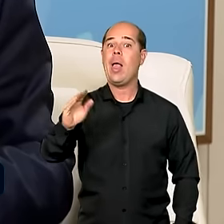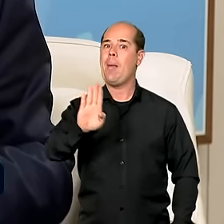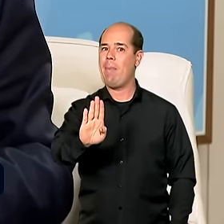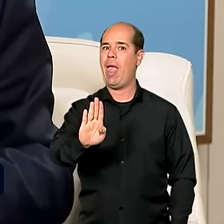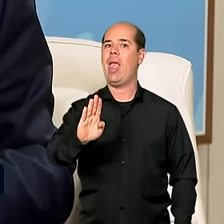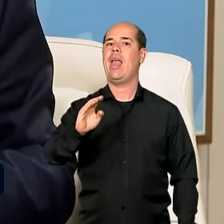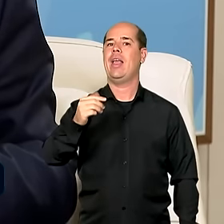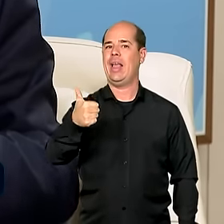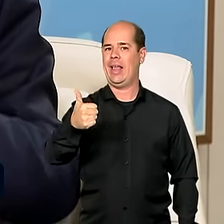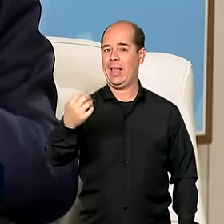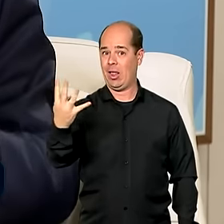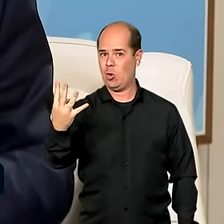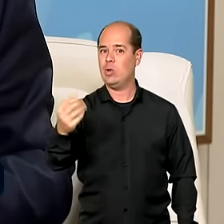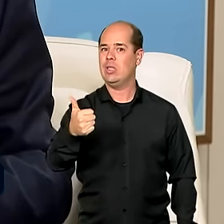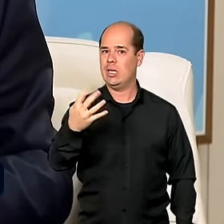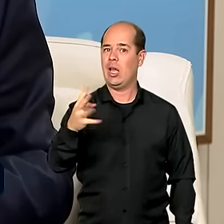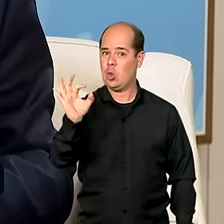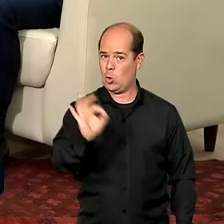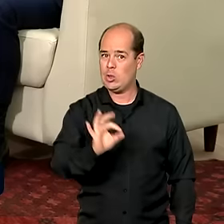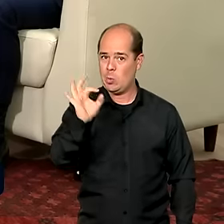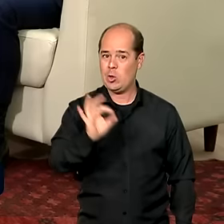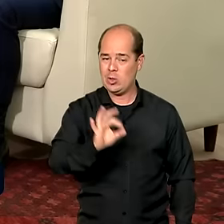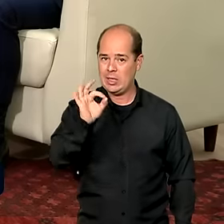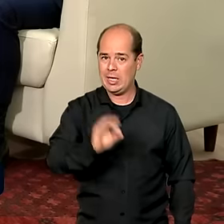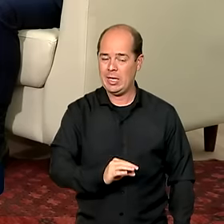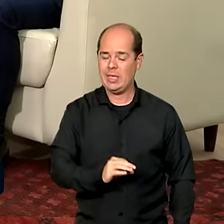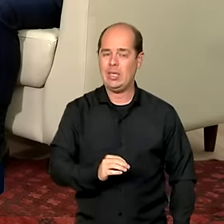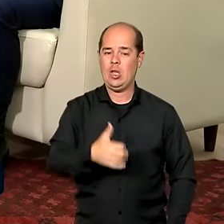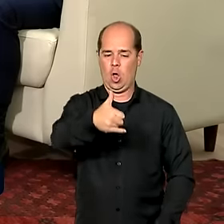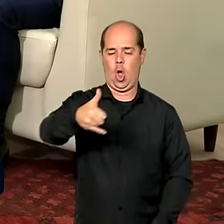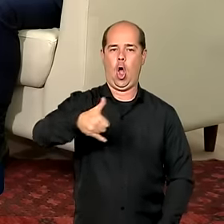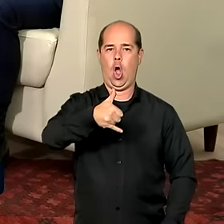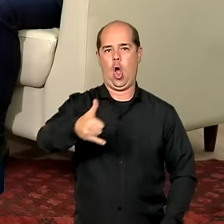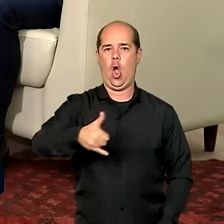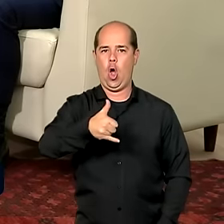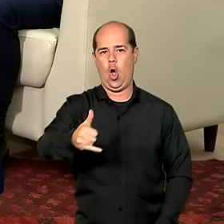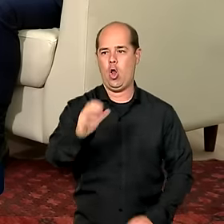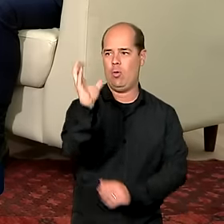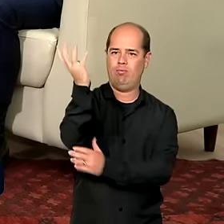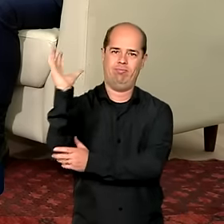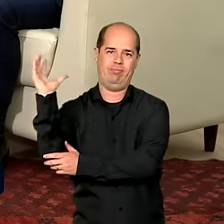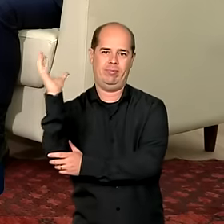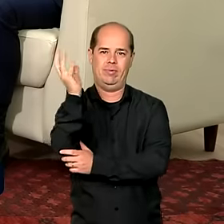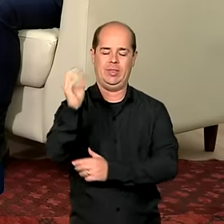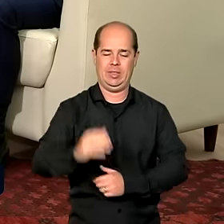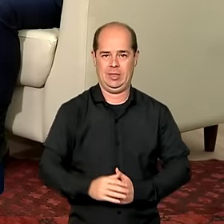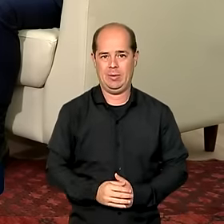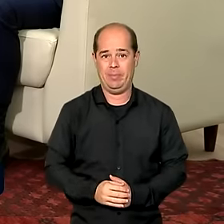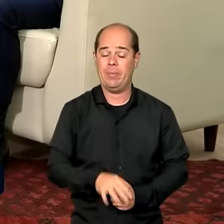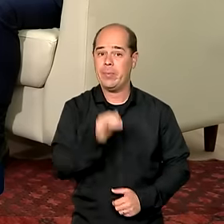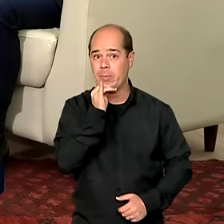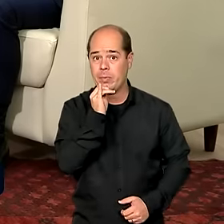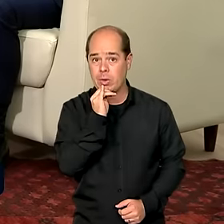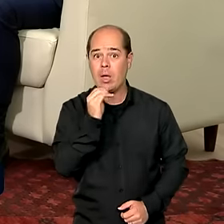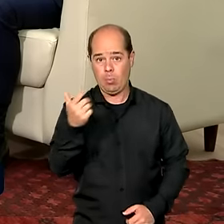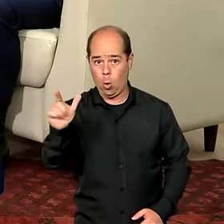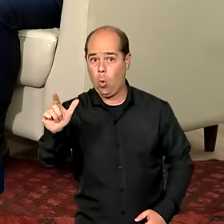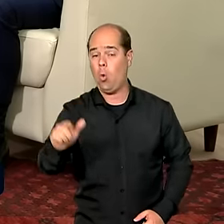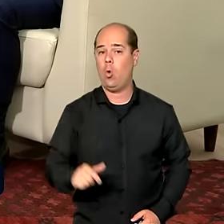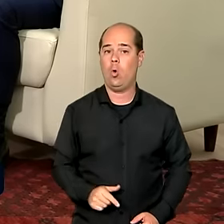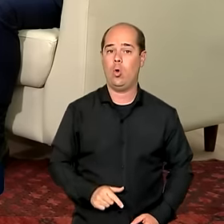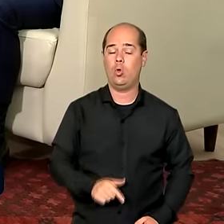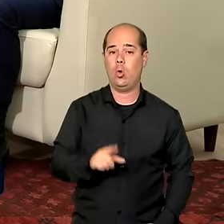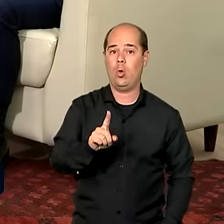Brasil um exemplo o etanol além de ter o carro só com etanol tem o carro flex e quando